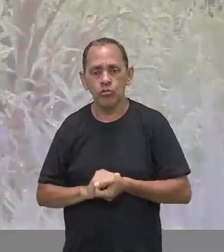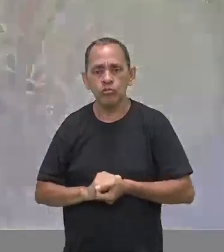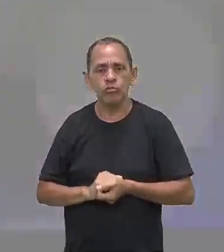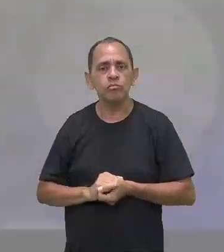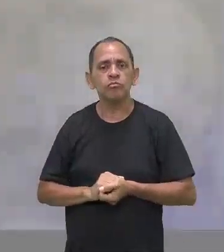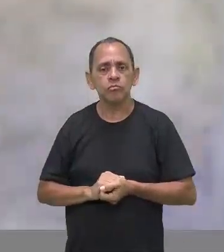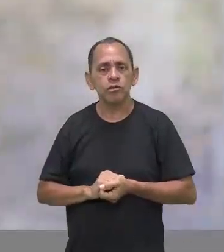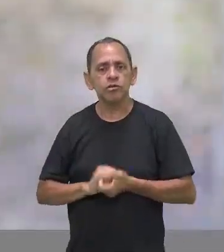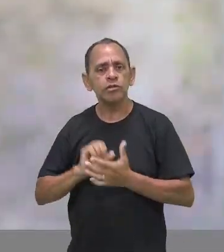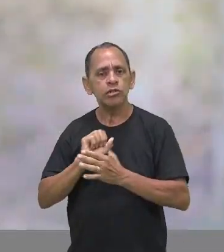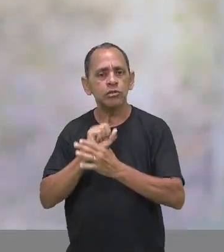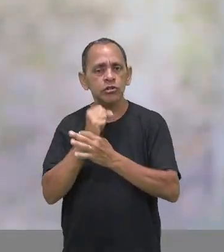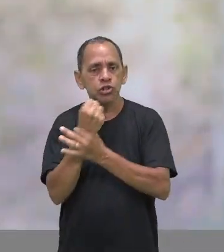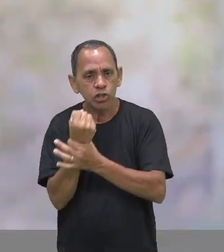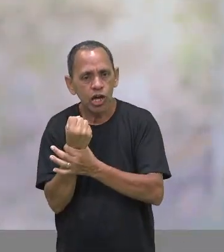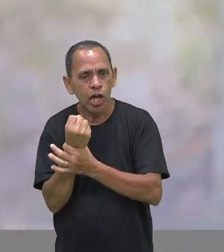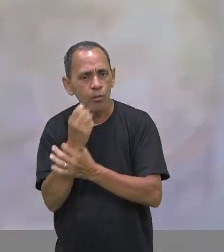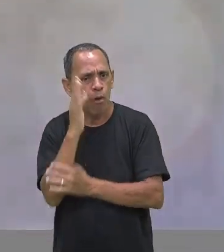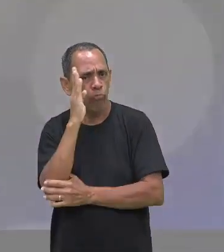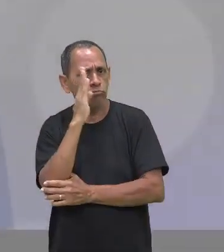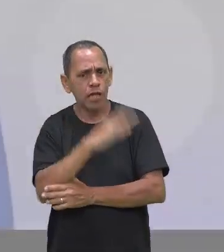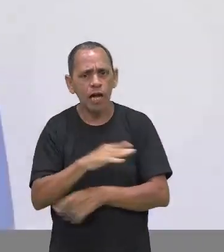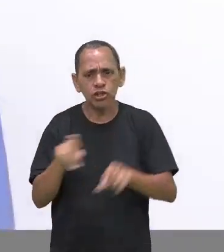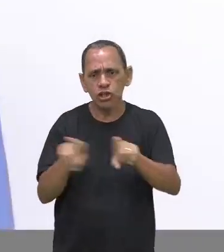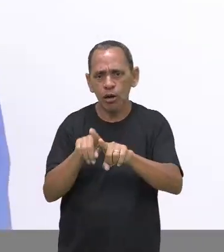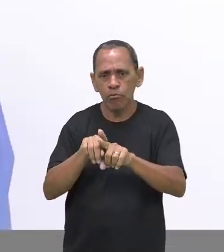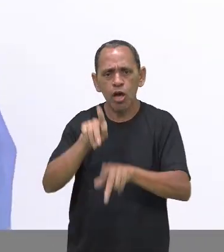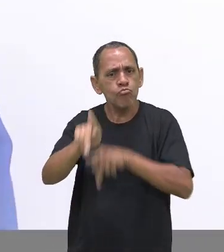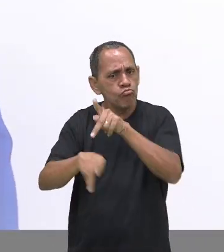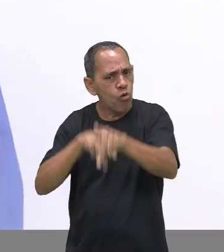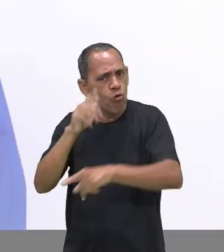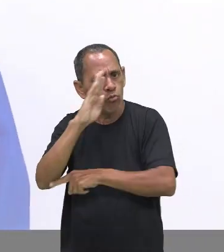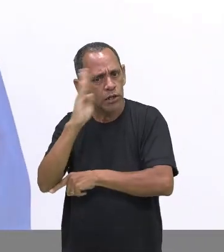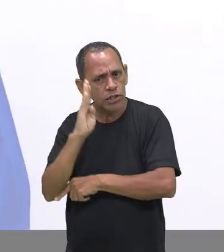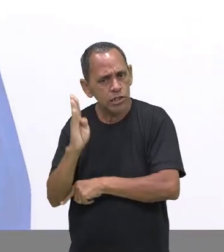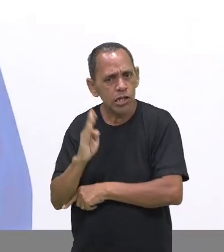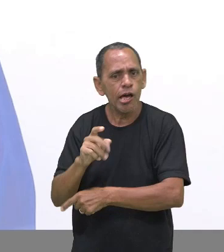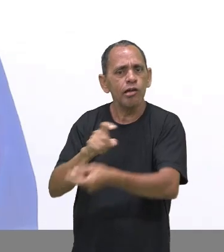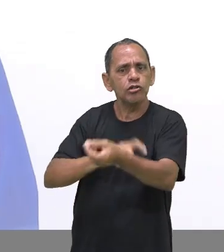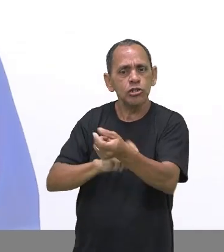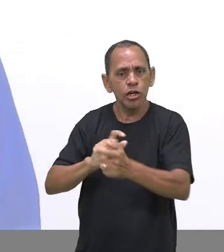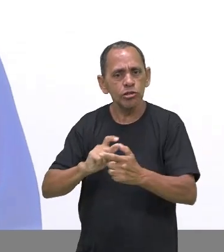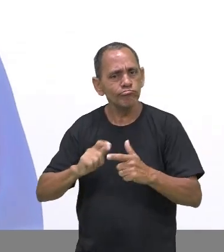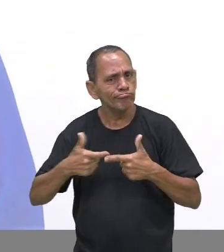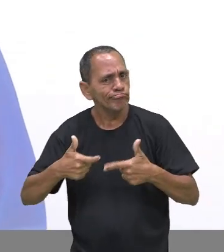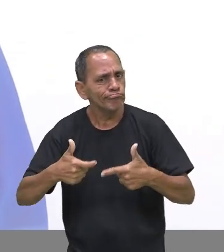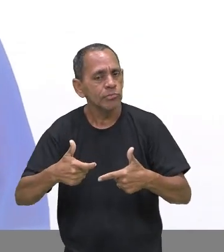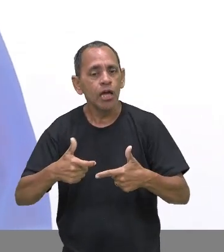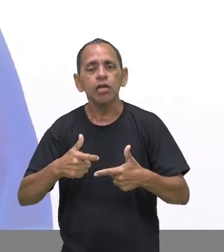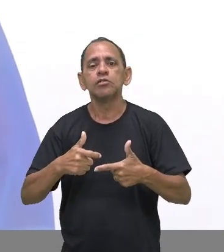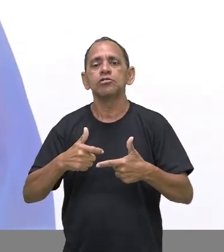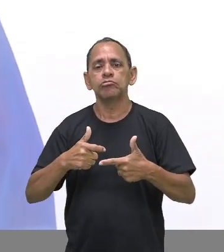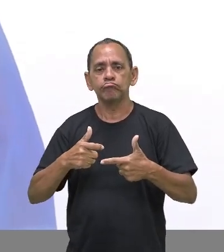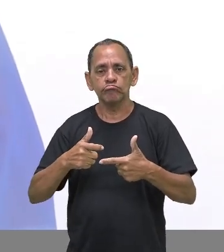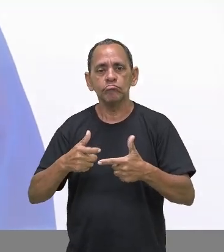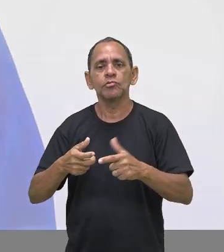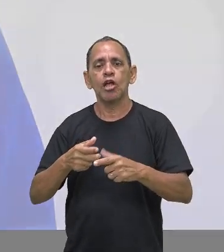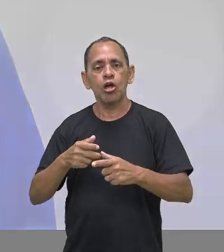maldades. Eu sou o povo brasileiro, tenho sangue de guerreiro. Eu sou a